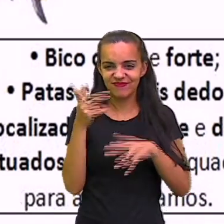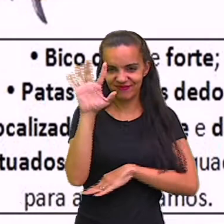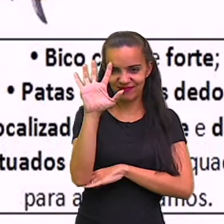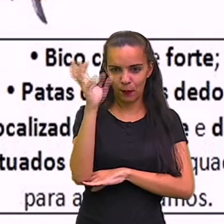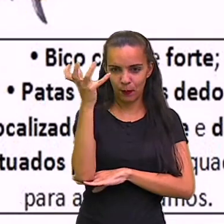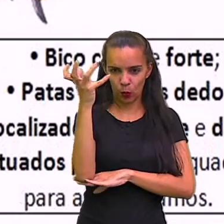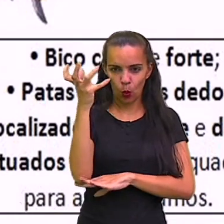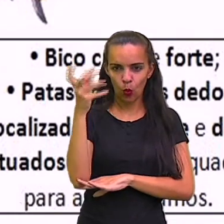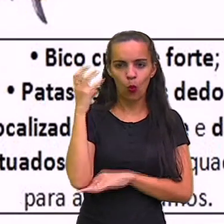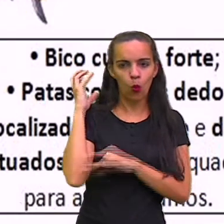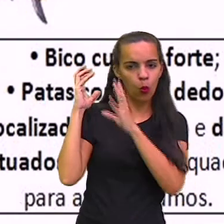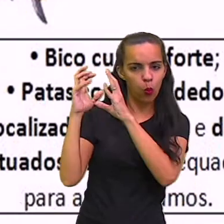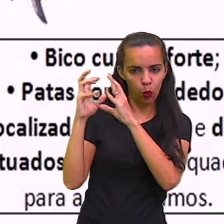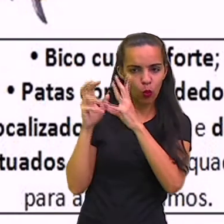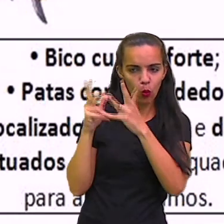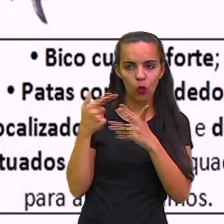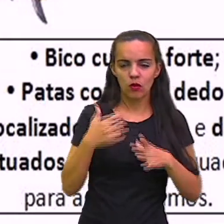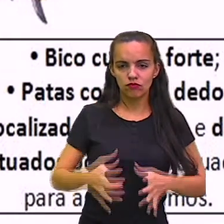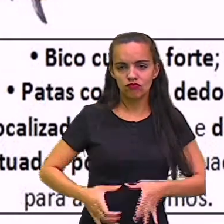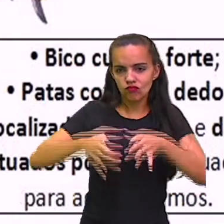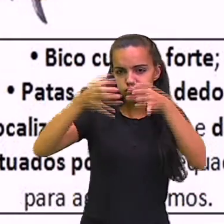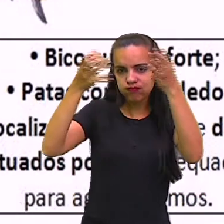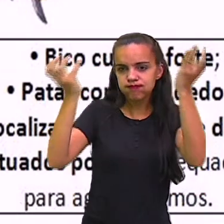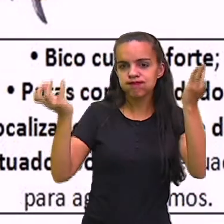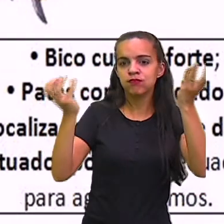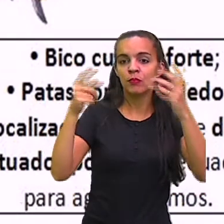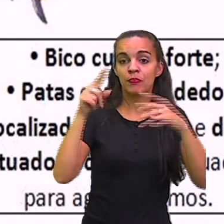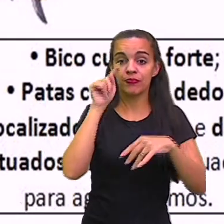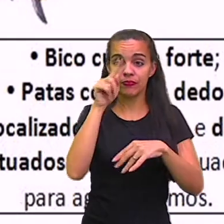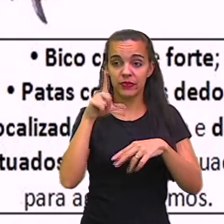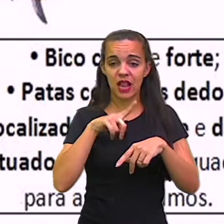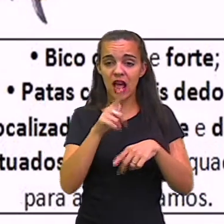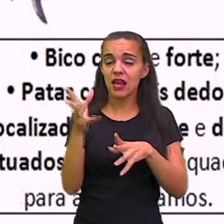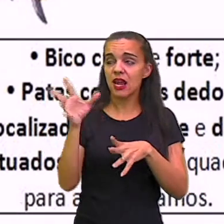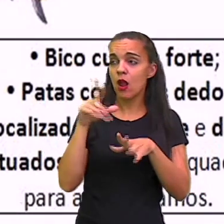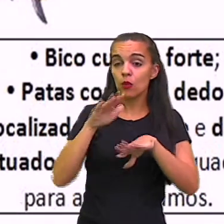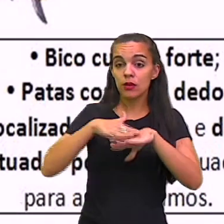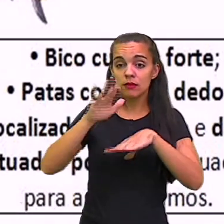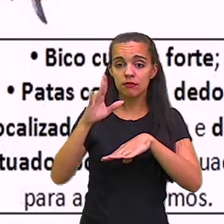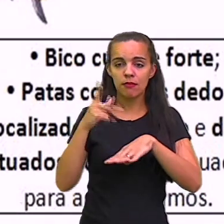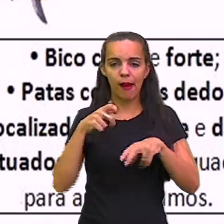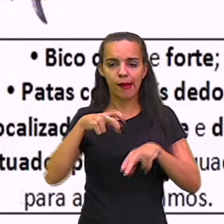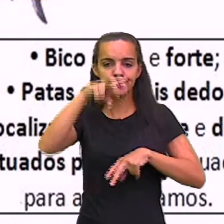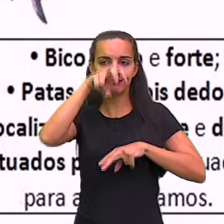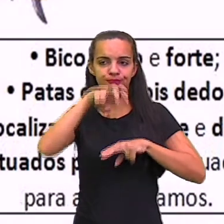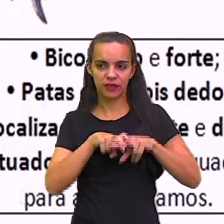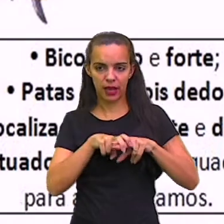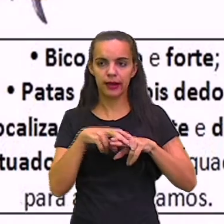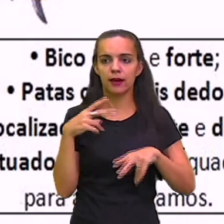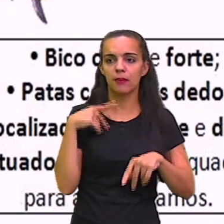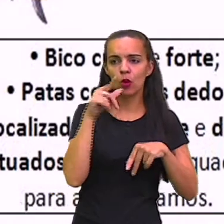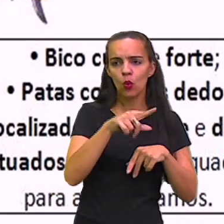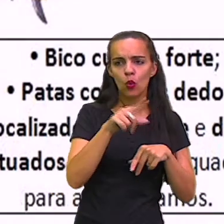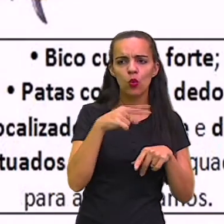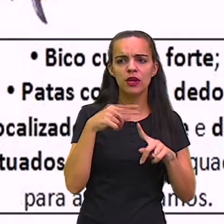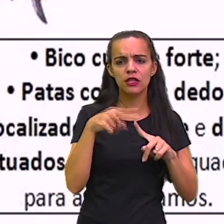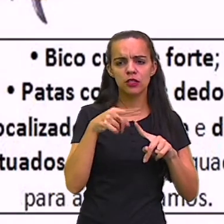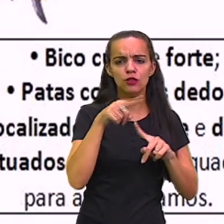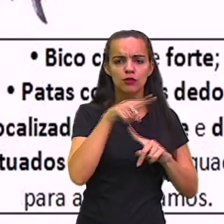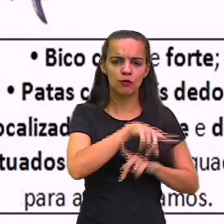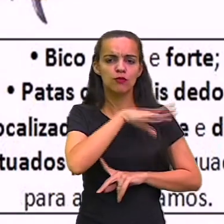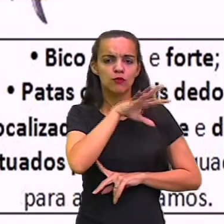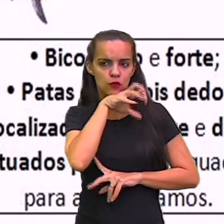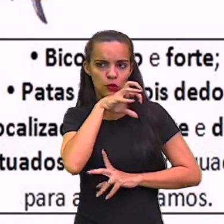espécie outra espécie que também está em perigo é o pica-pau Imperial ela vive atualmente